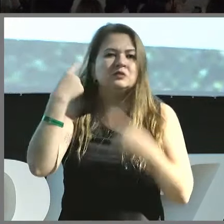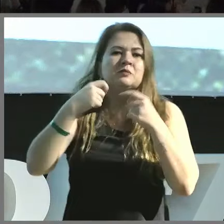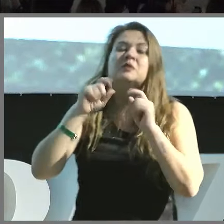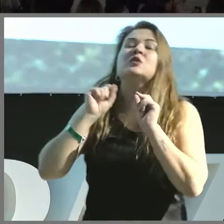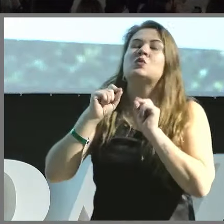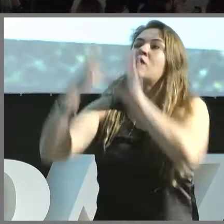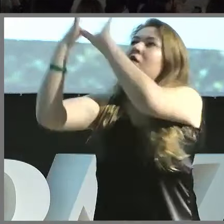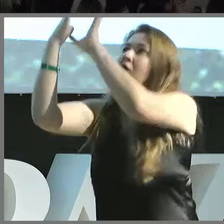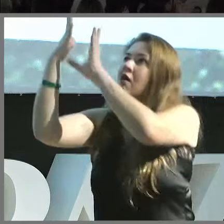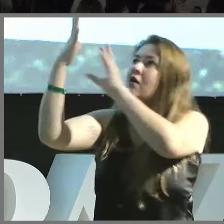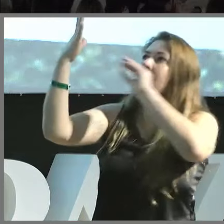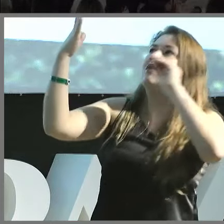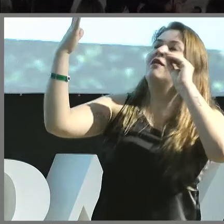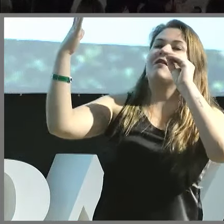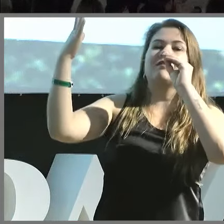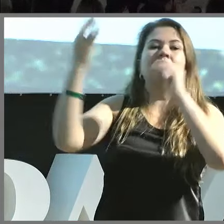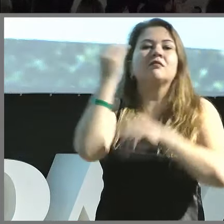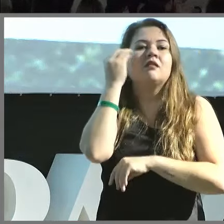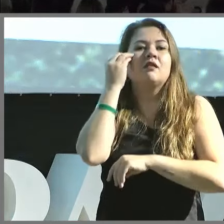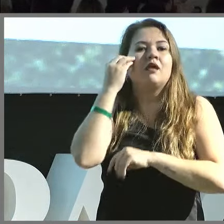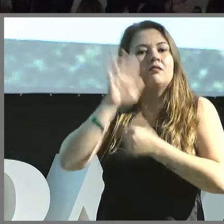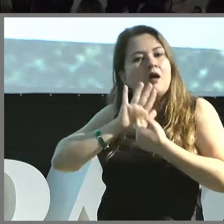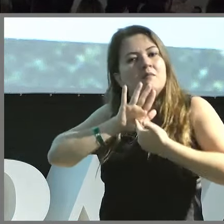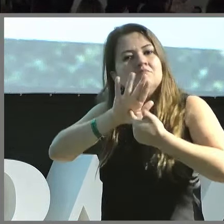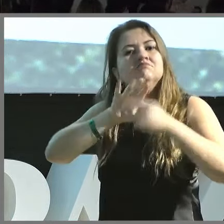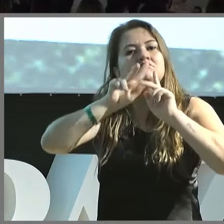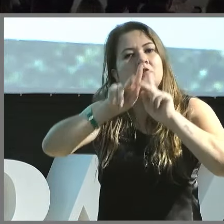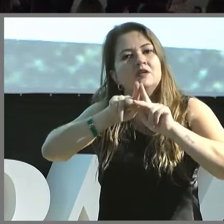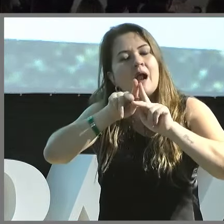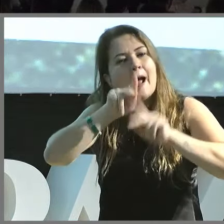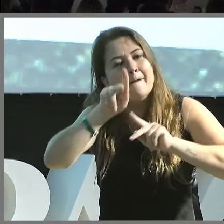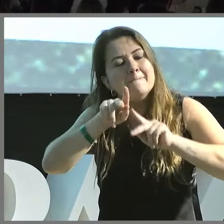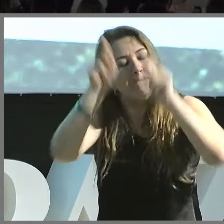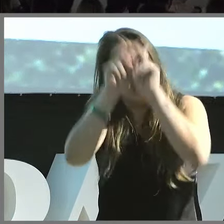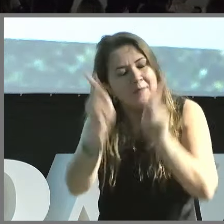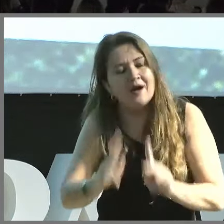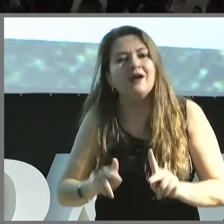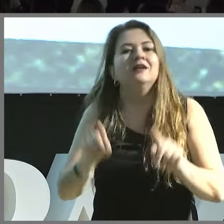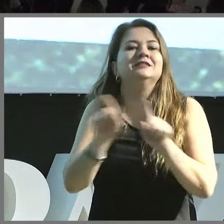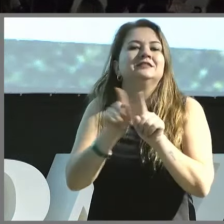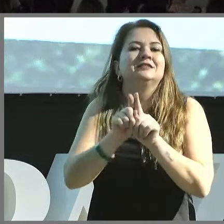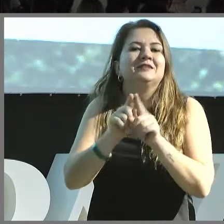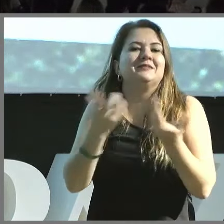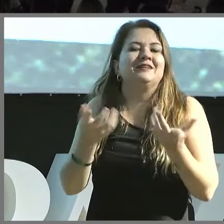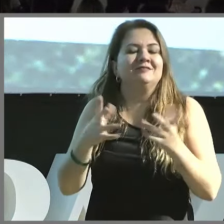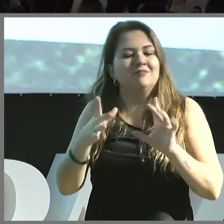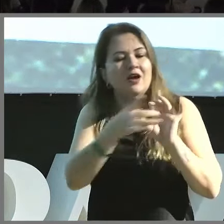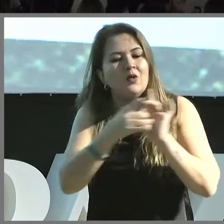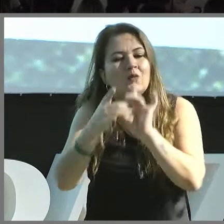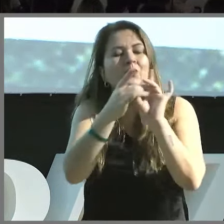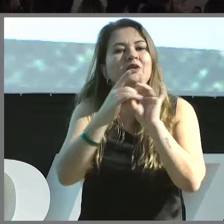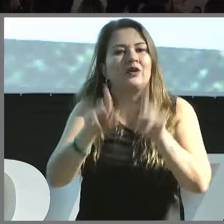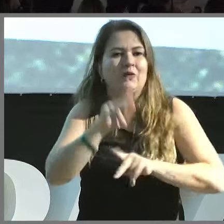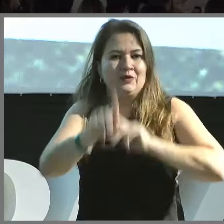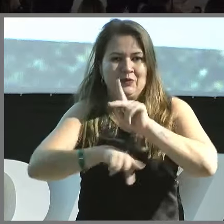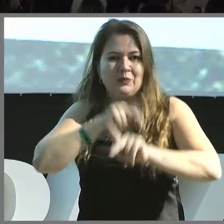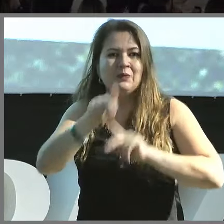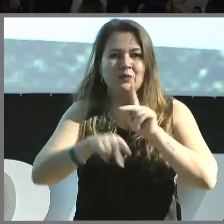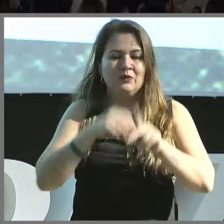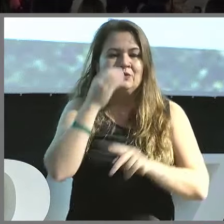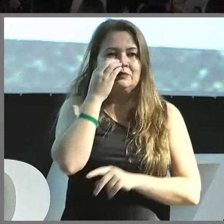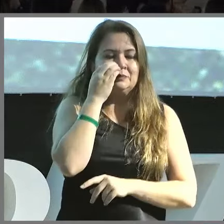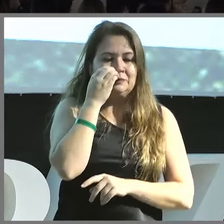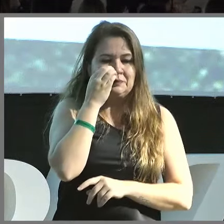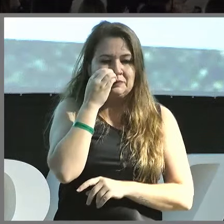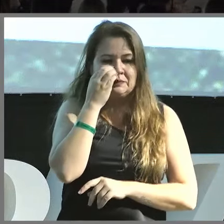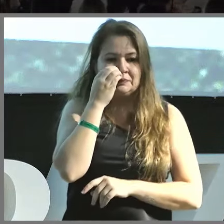nos propôs no trato filosófico com uma mulher que, trazendo seus